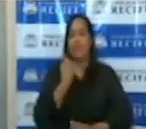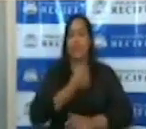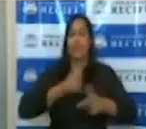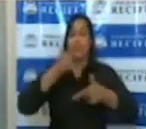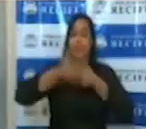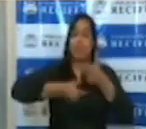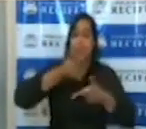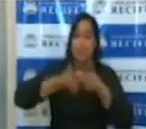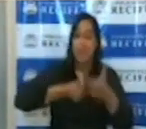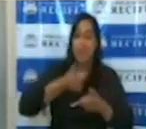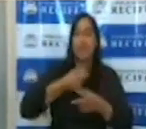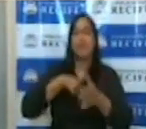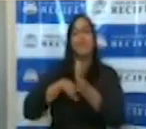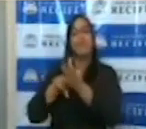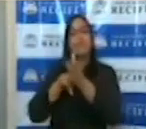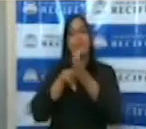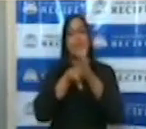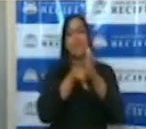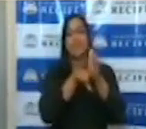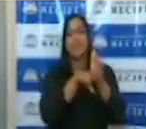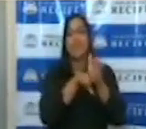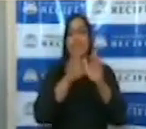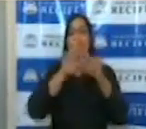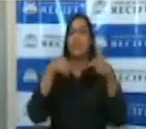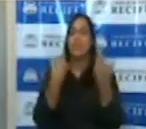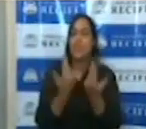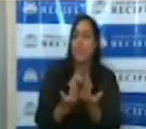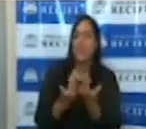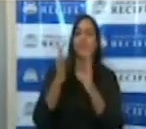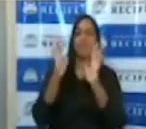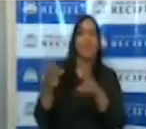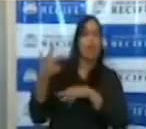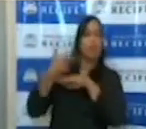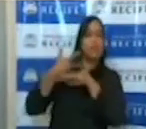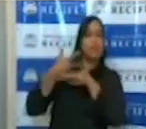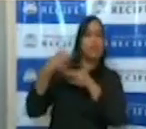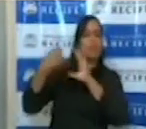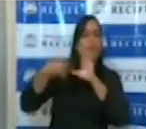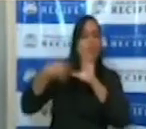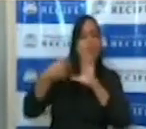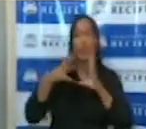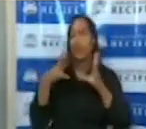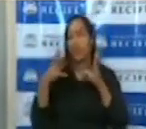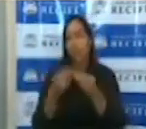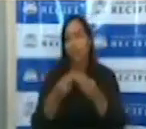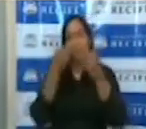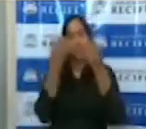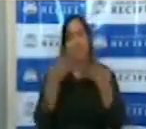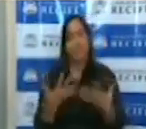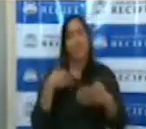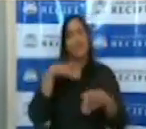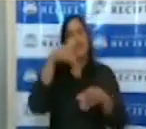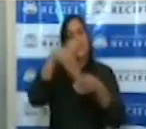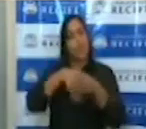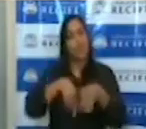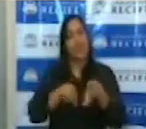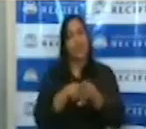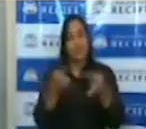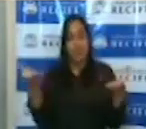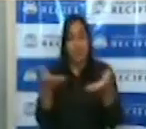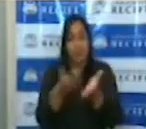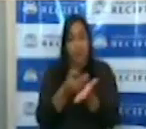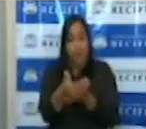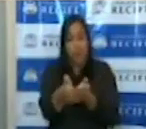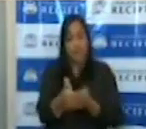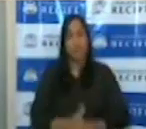de pesquisar nas reuniões gravadas tudo aquilo que foi dito e votado a partir de hoje.